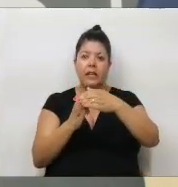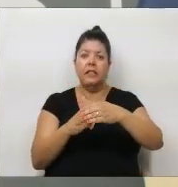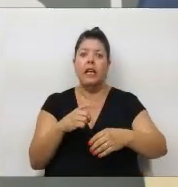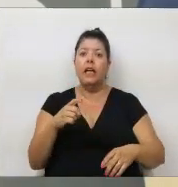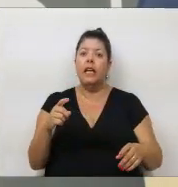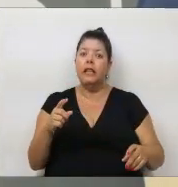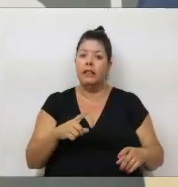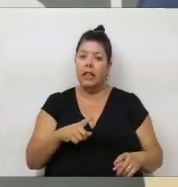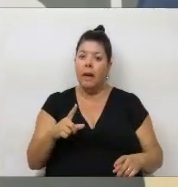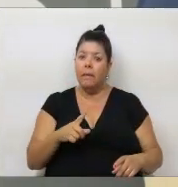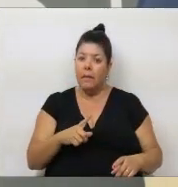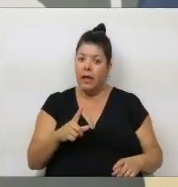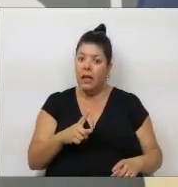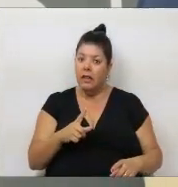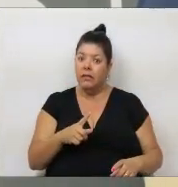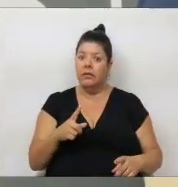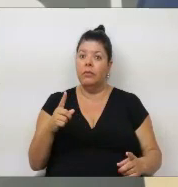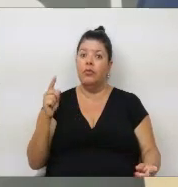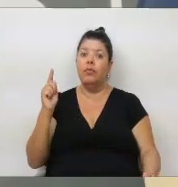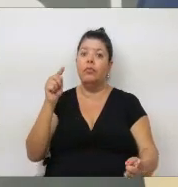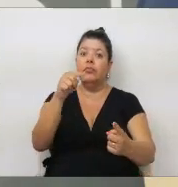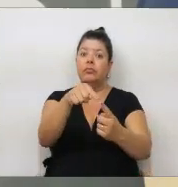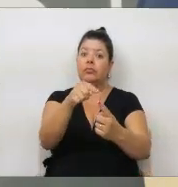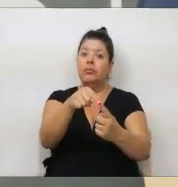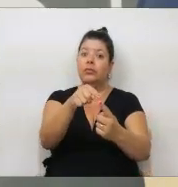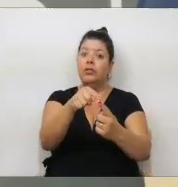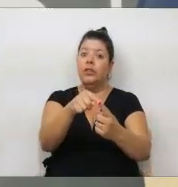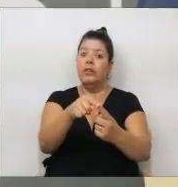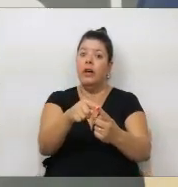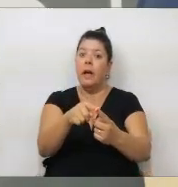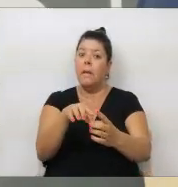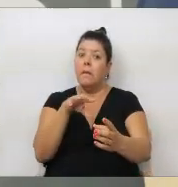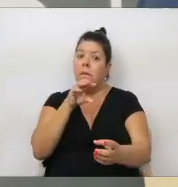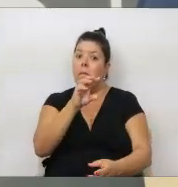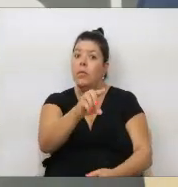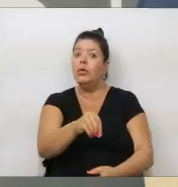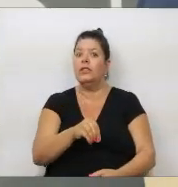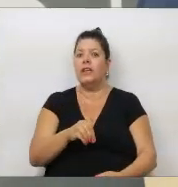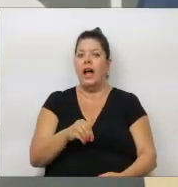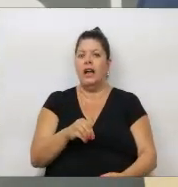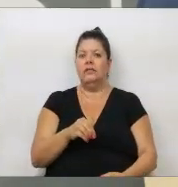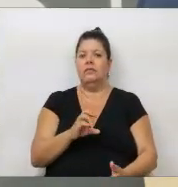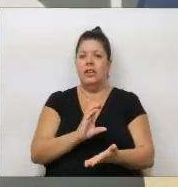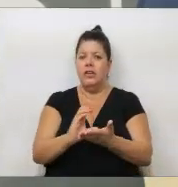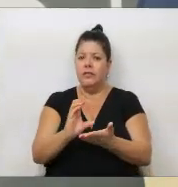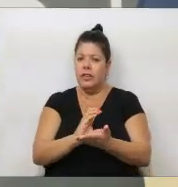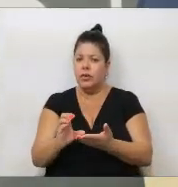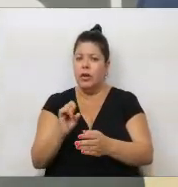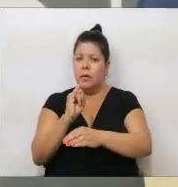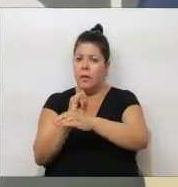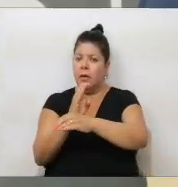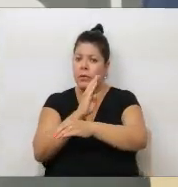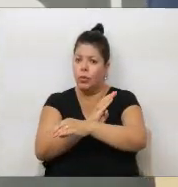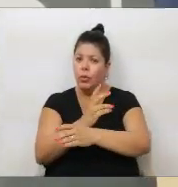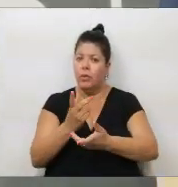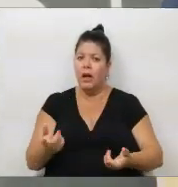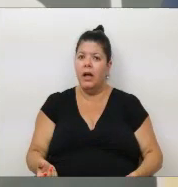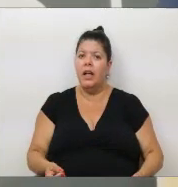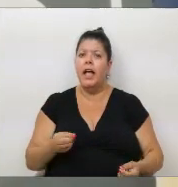buscar investidores para Imbituba. Imbituba precisa disso, certo? O Porto, por exemplo, é